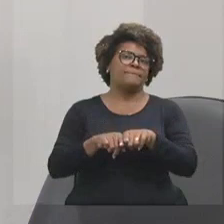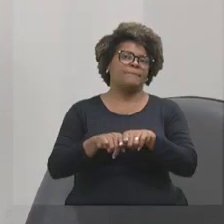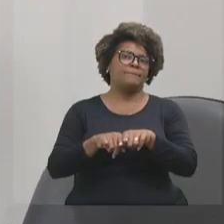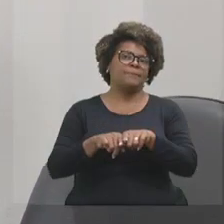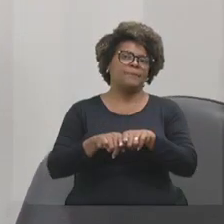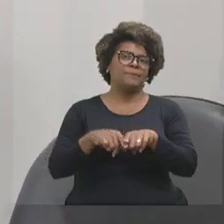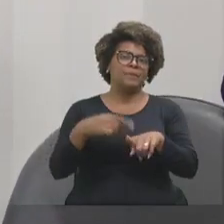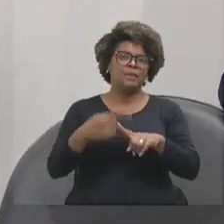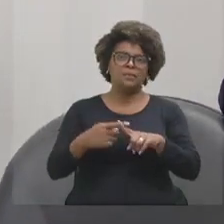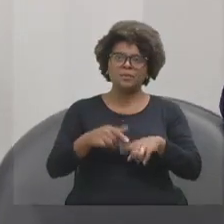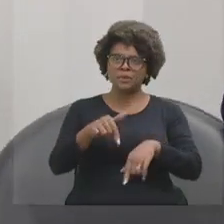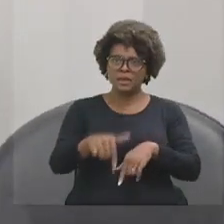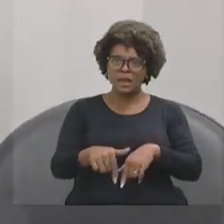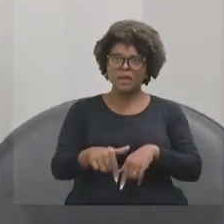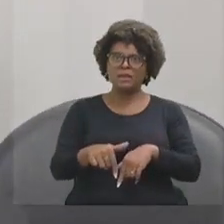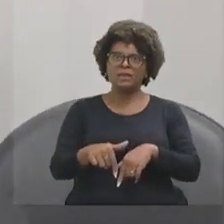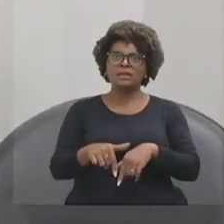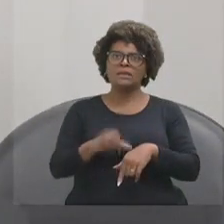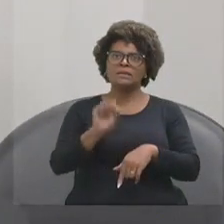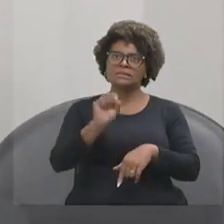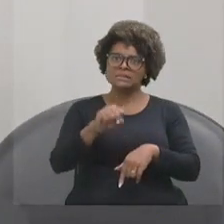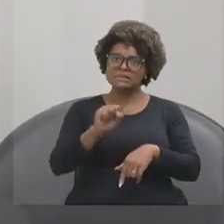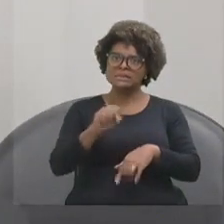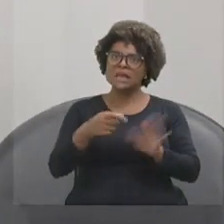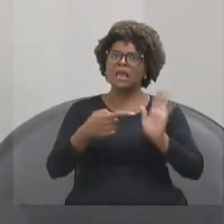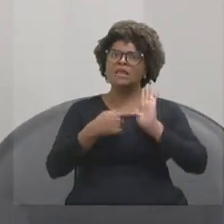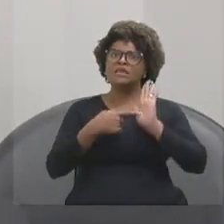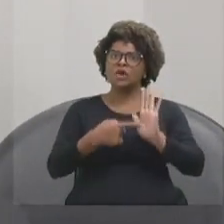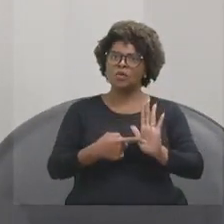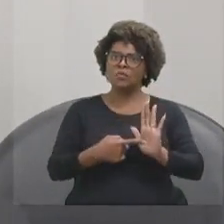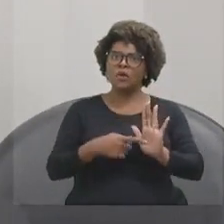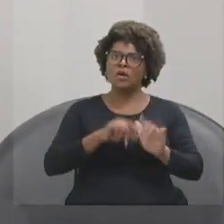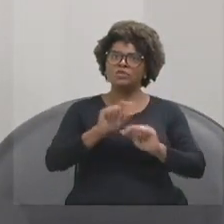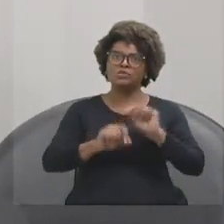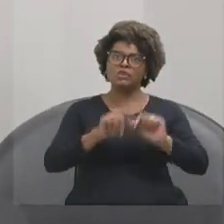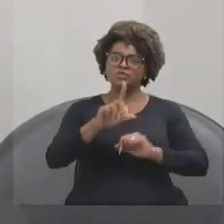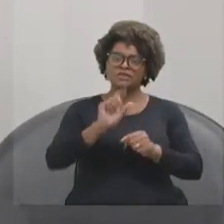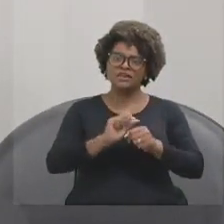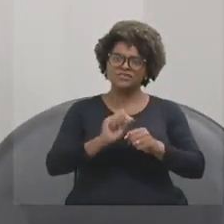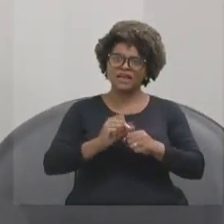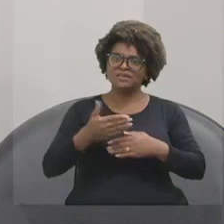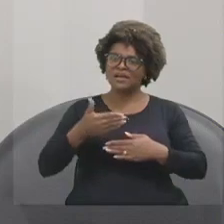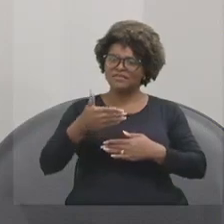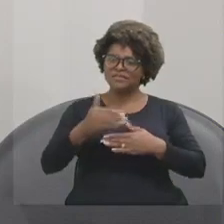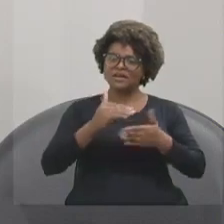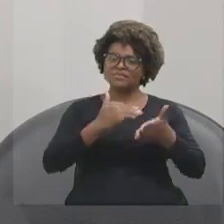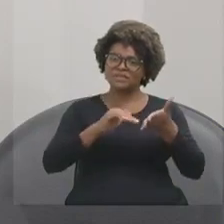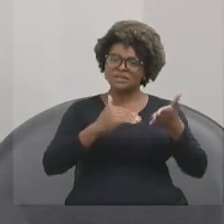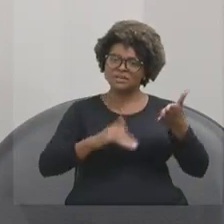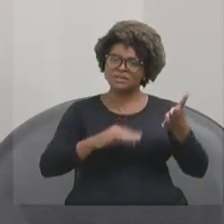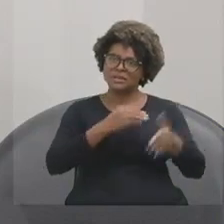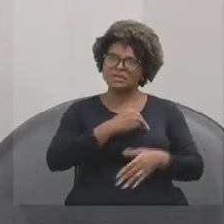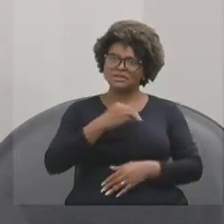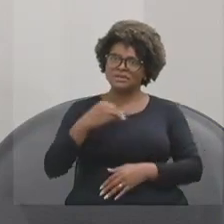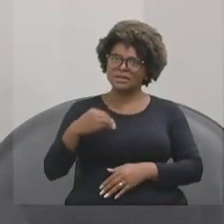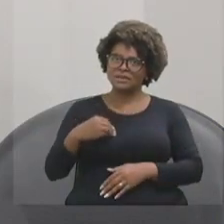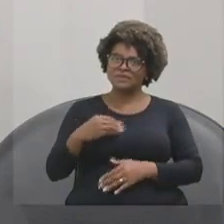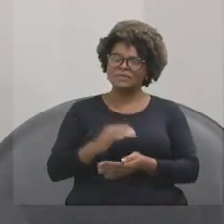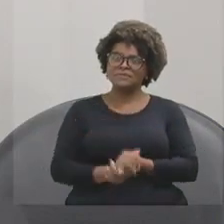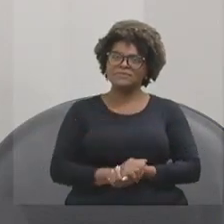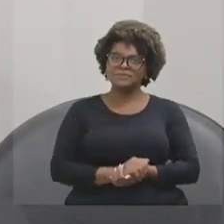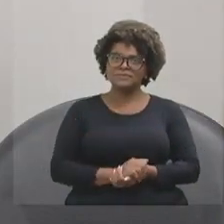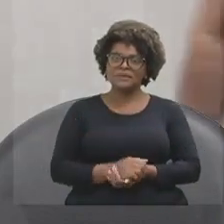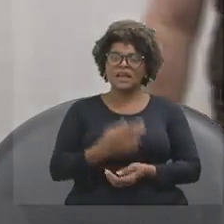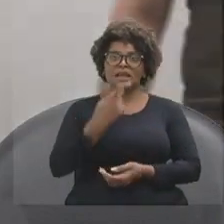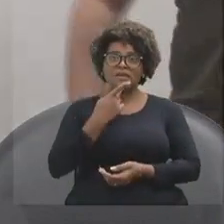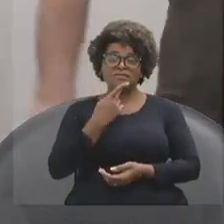respalda a atuação que vocês têm feito ali na frente da secretaria e nem podia deixar aqui de elogiar por exemplo na